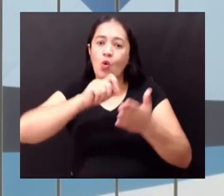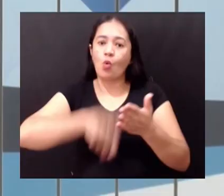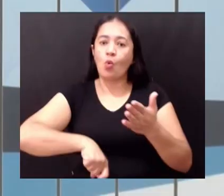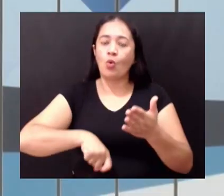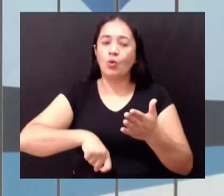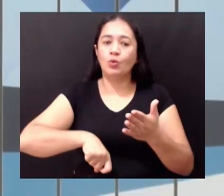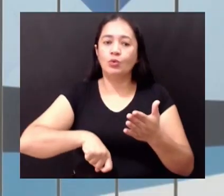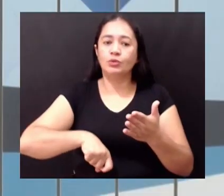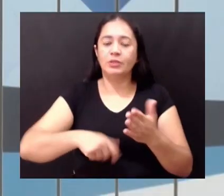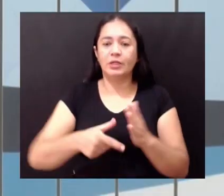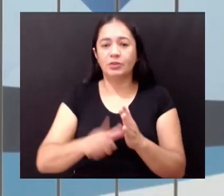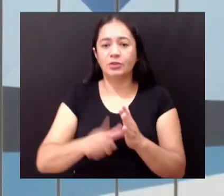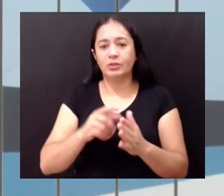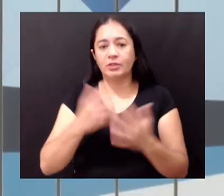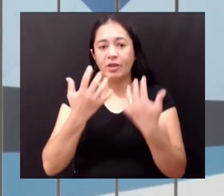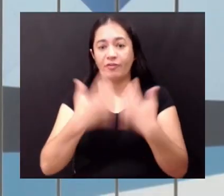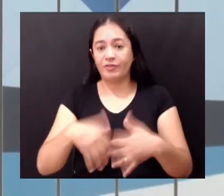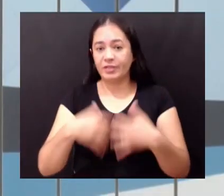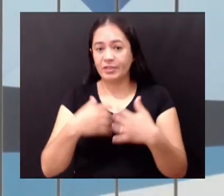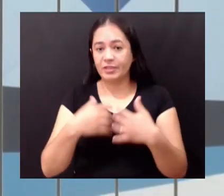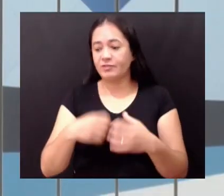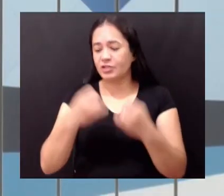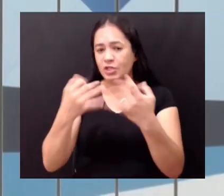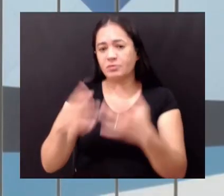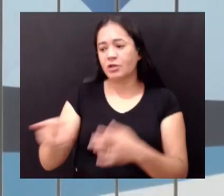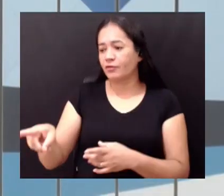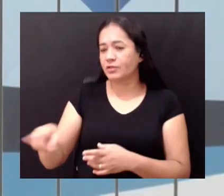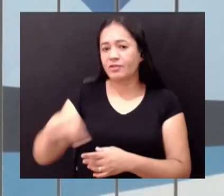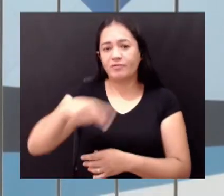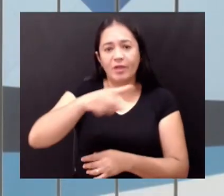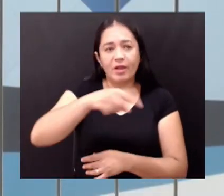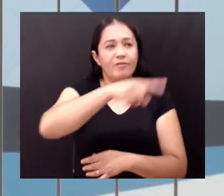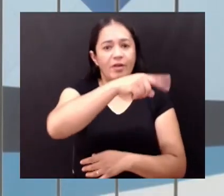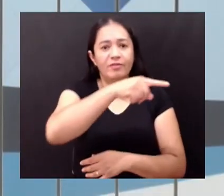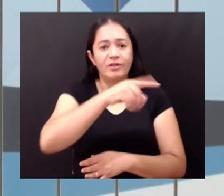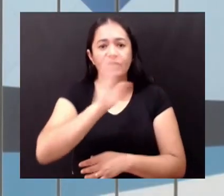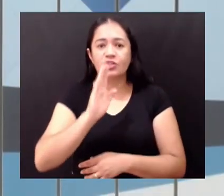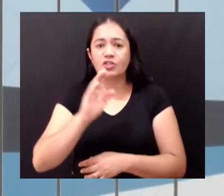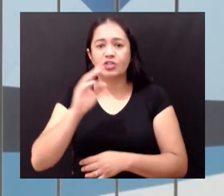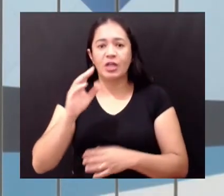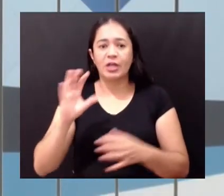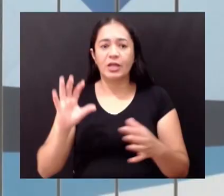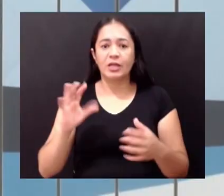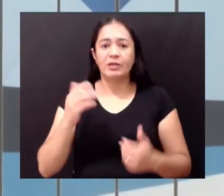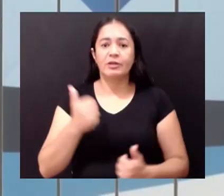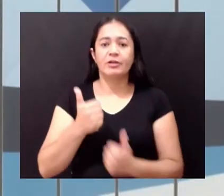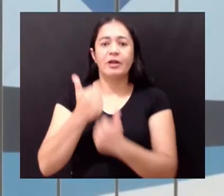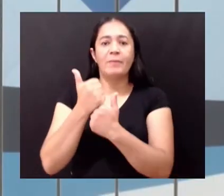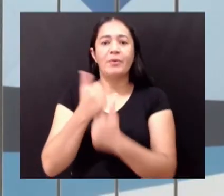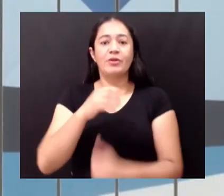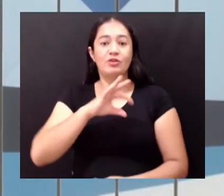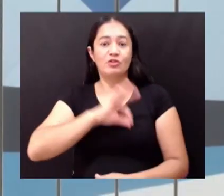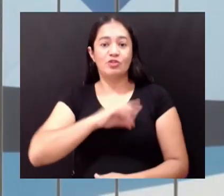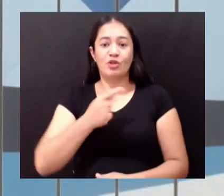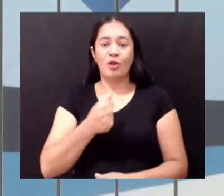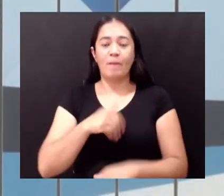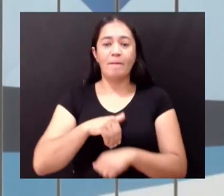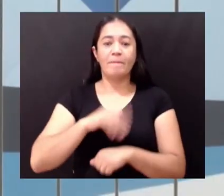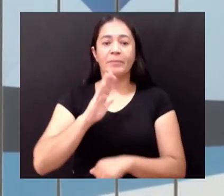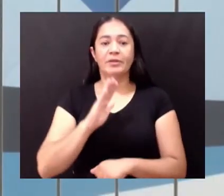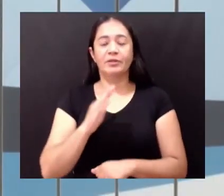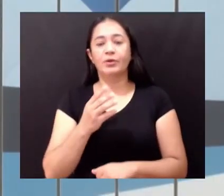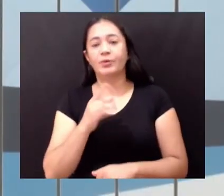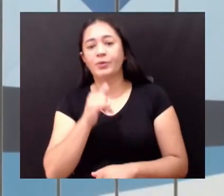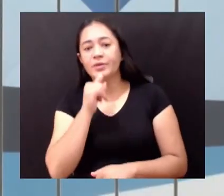onde esse colaborador vai estar, que está atrelado inclusive a benefícios, né? Então, colaboradores que estão trabalhando de casa, muitas vezes